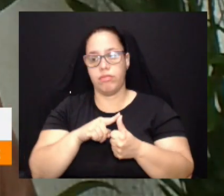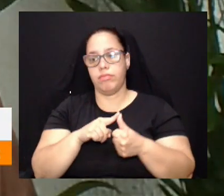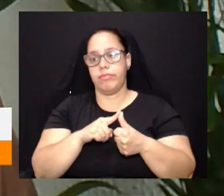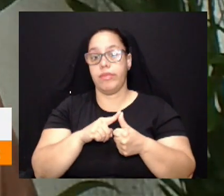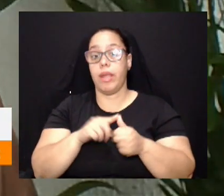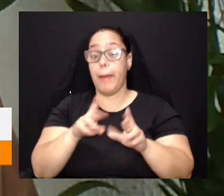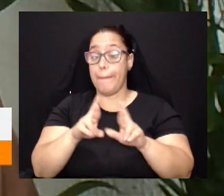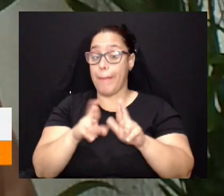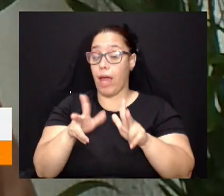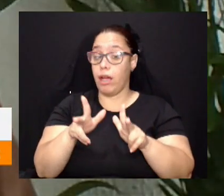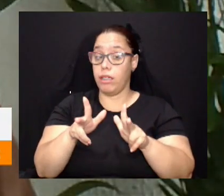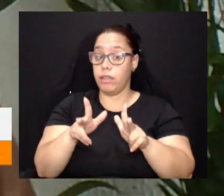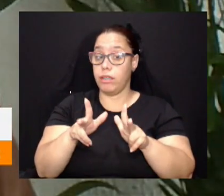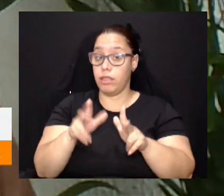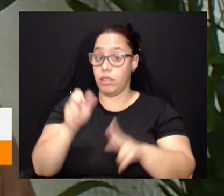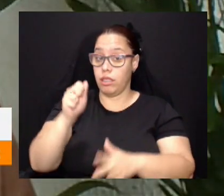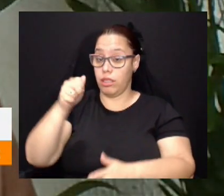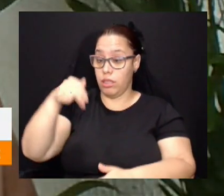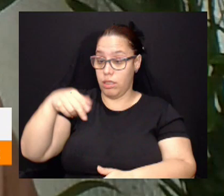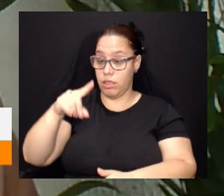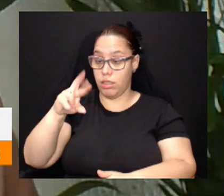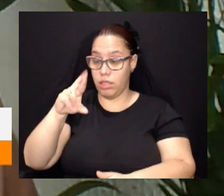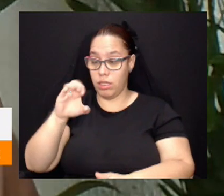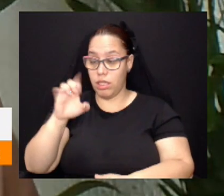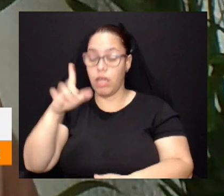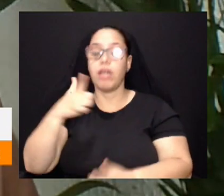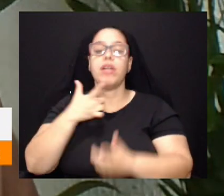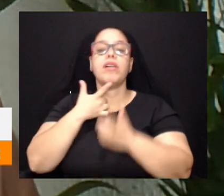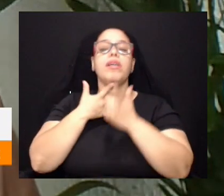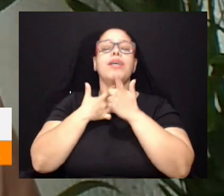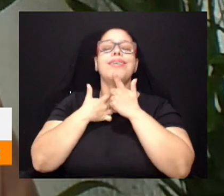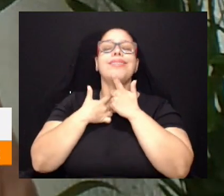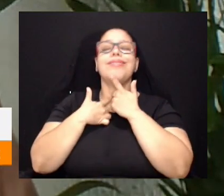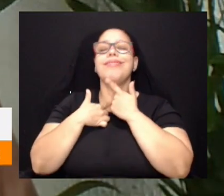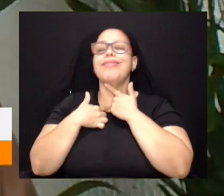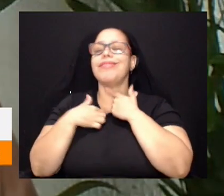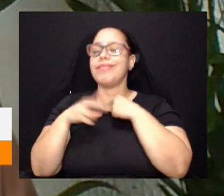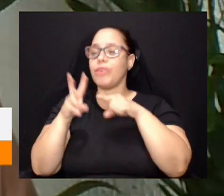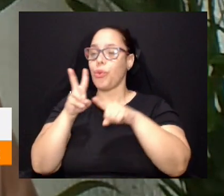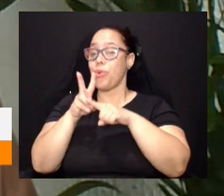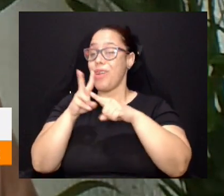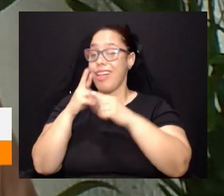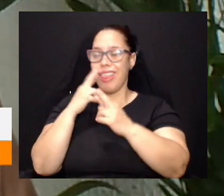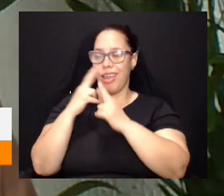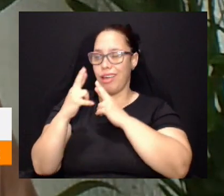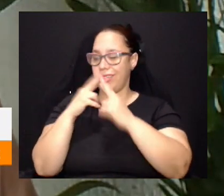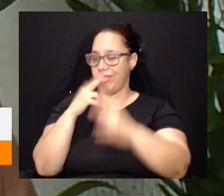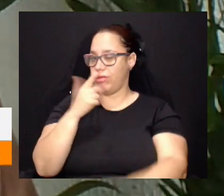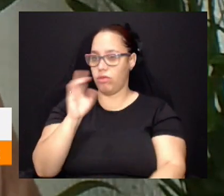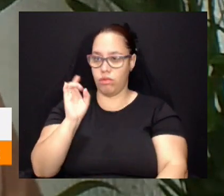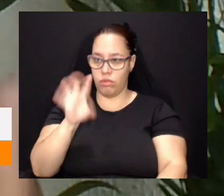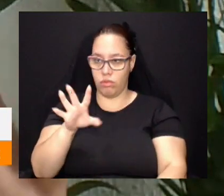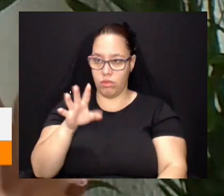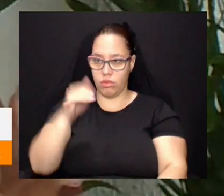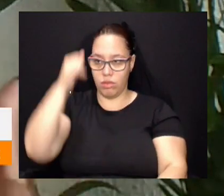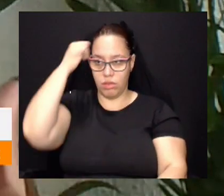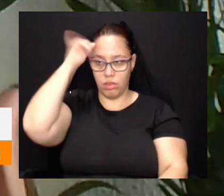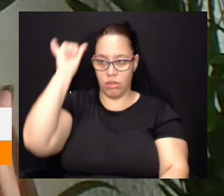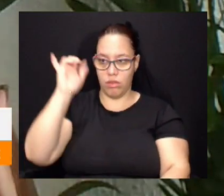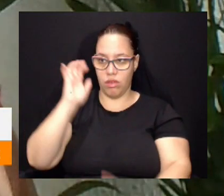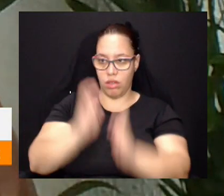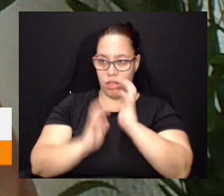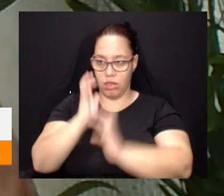diferenciar, como a André falou, é a vontade de cuidar da relação e não apenas de evitar o conflito. Mas